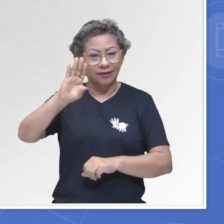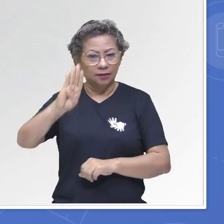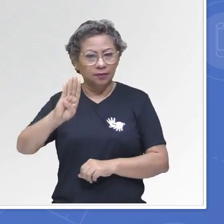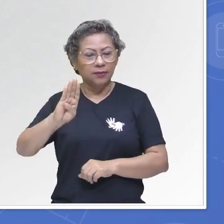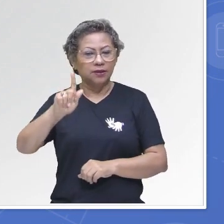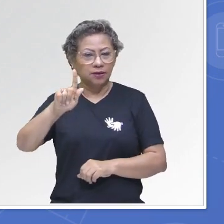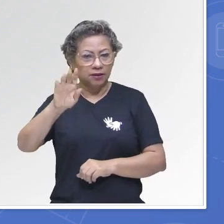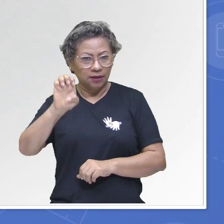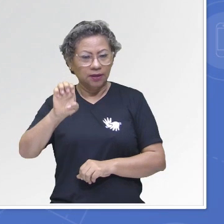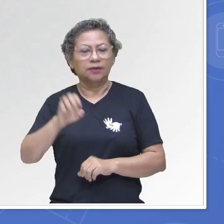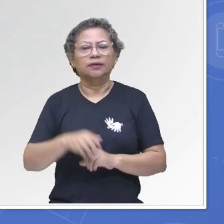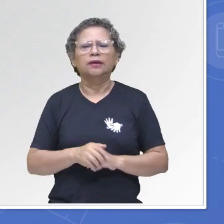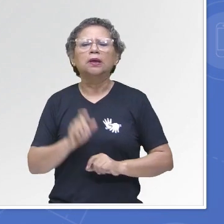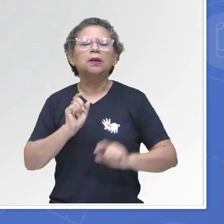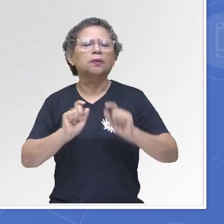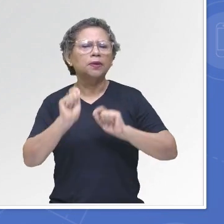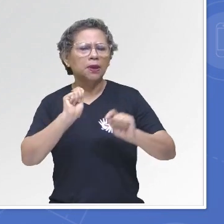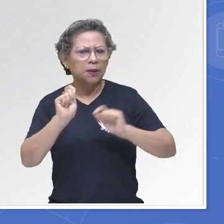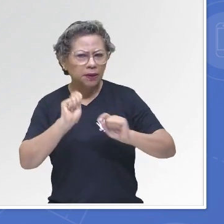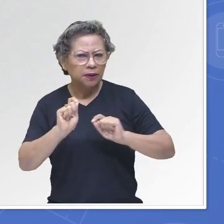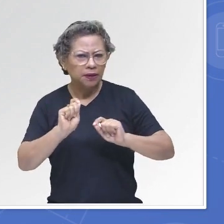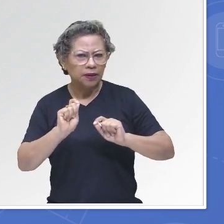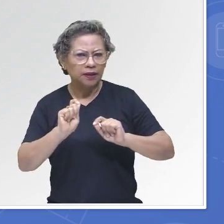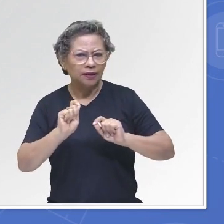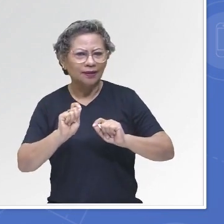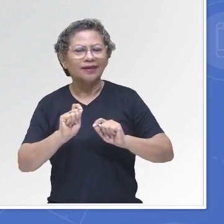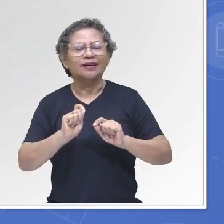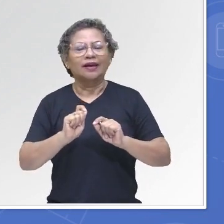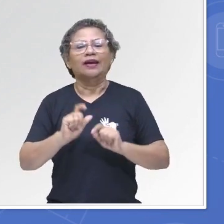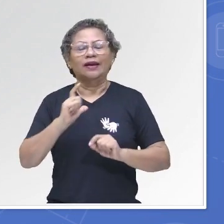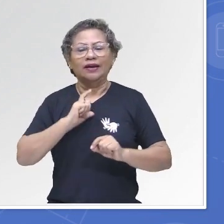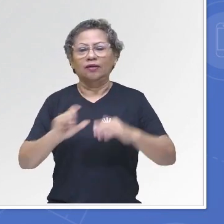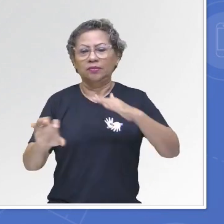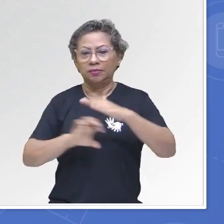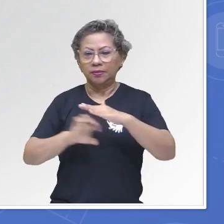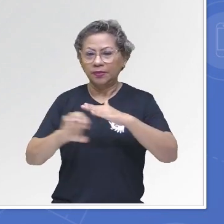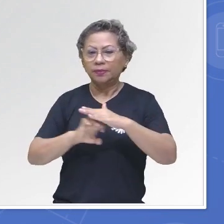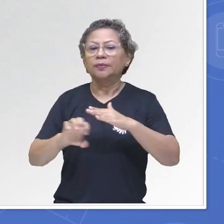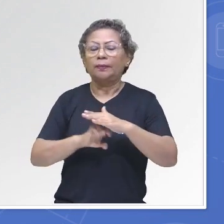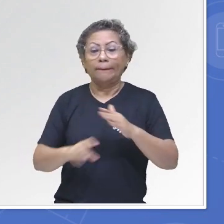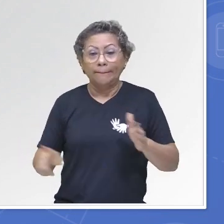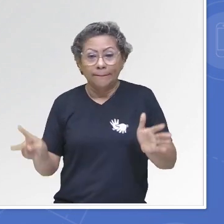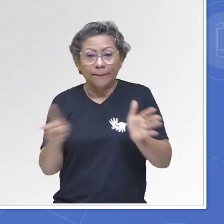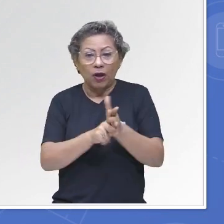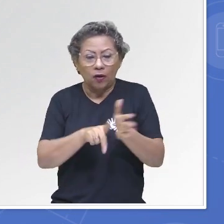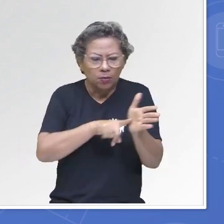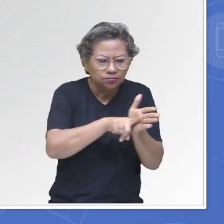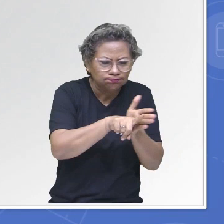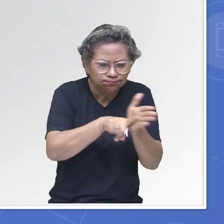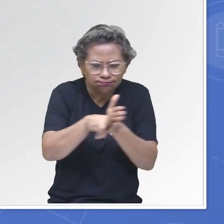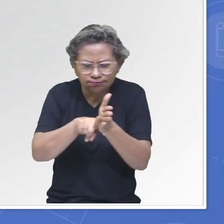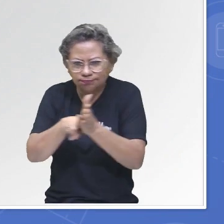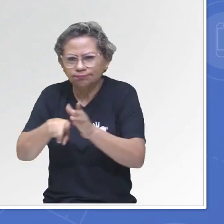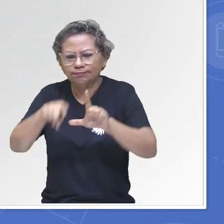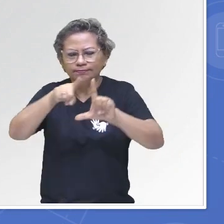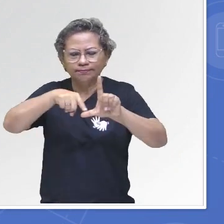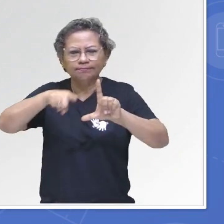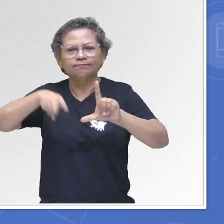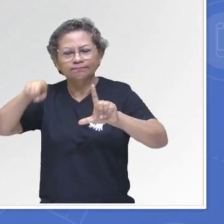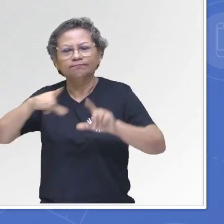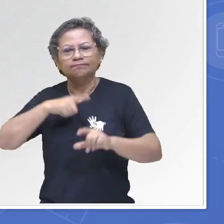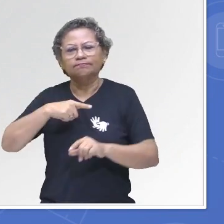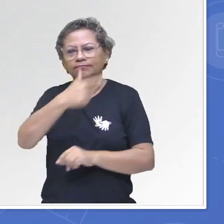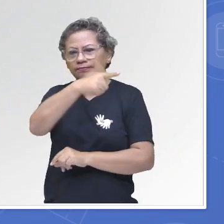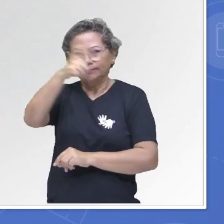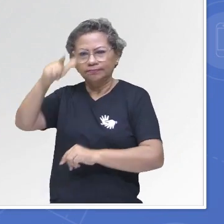a nossa instituição aqui, né, uma empresa especializada em estatística, né, assim como existem outras, né, mas o